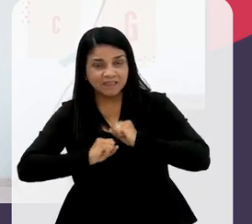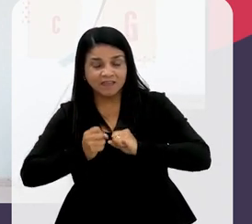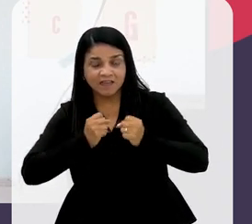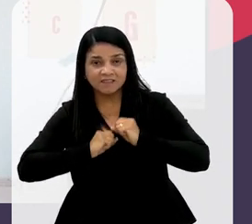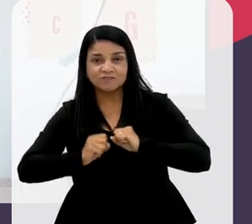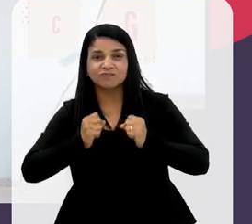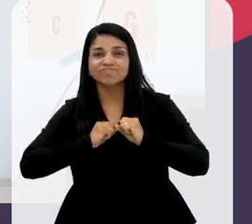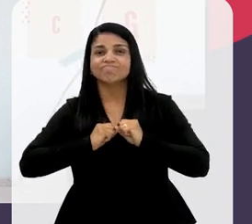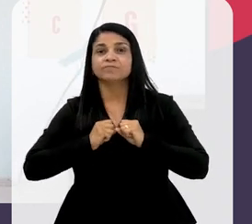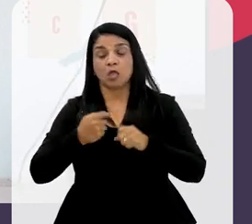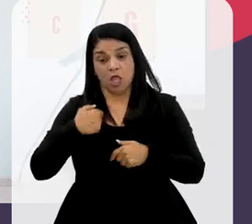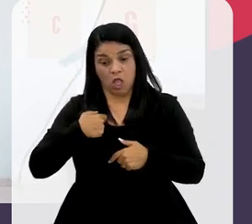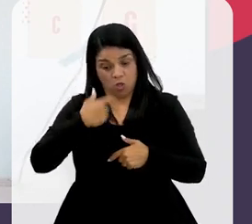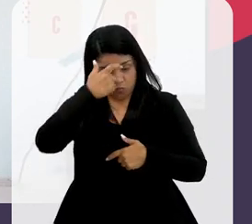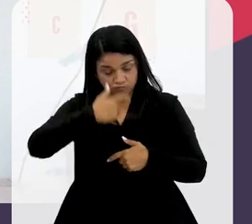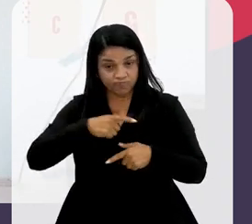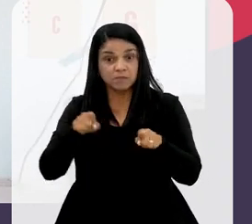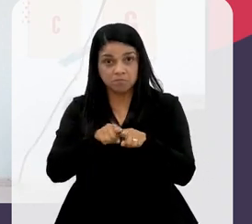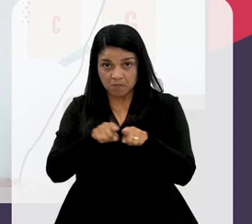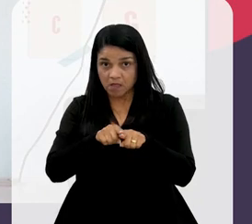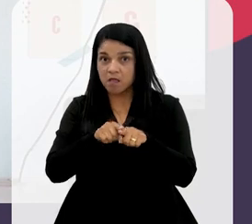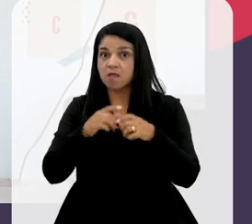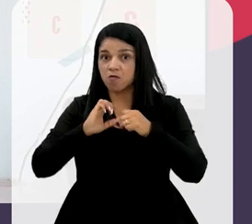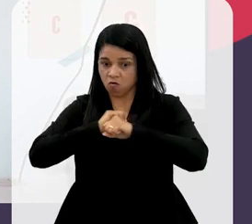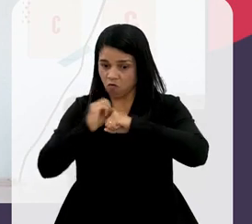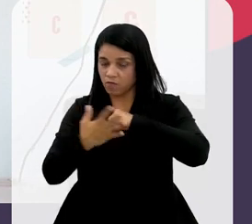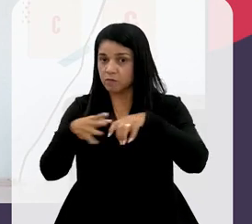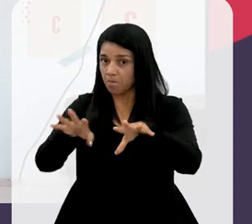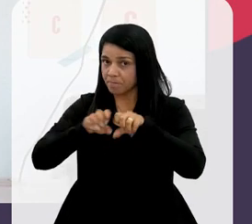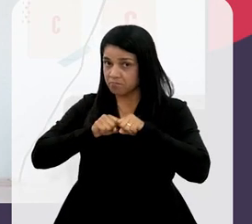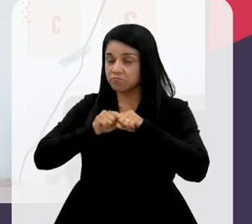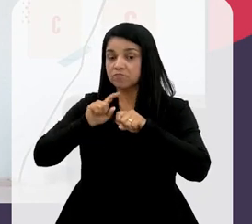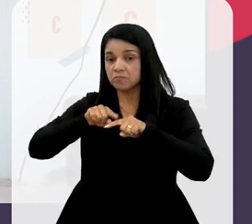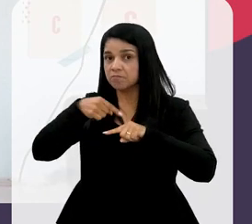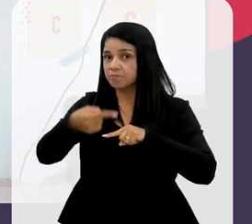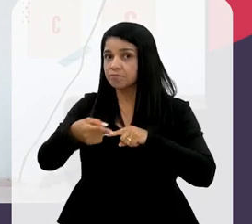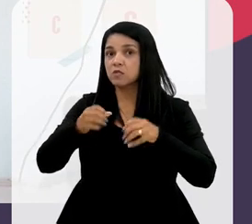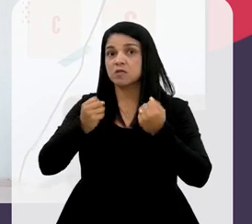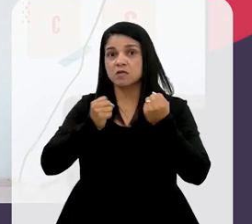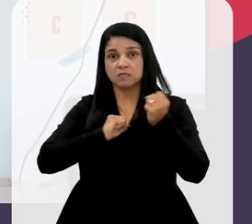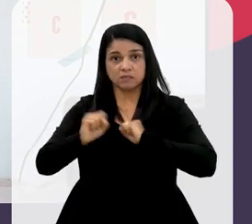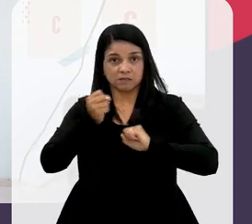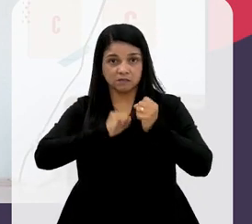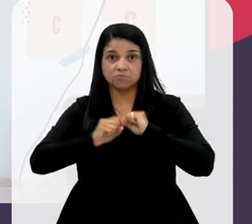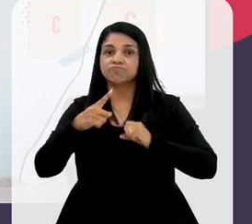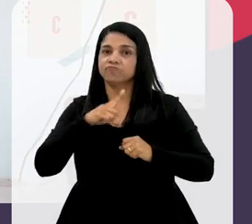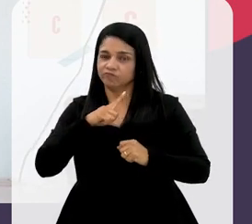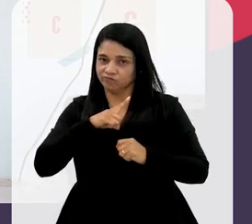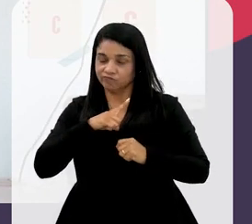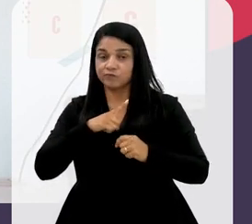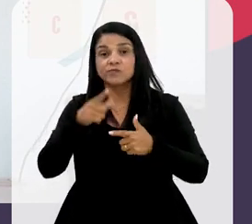também, ansiedade. Ansiedade, uma coisa que eu, por exemplo, tive bastante depois da Covid.